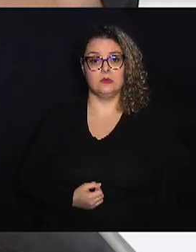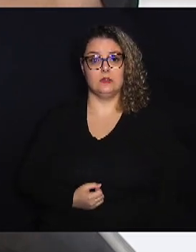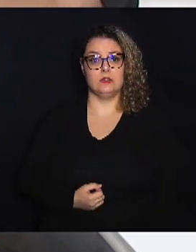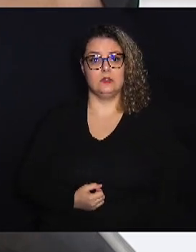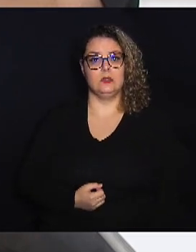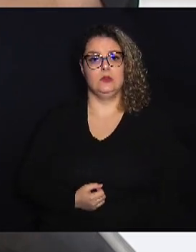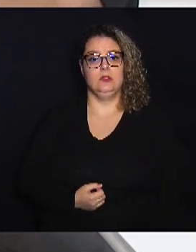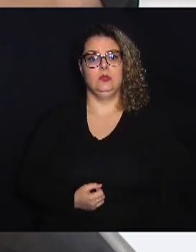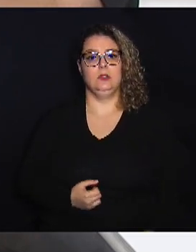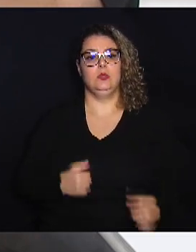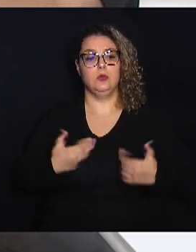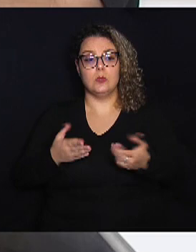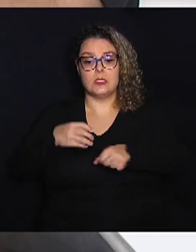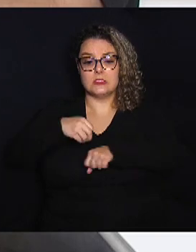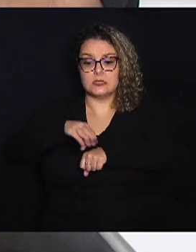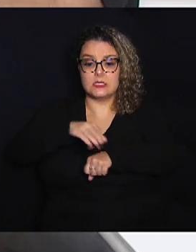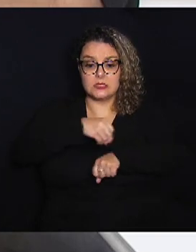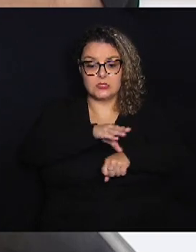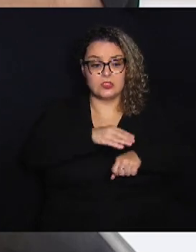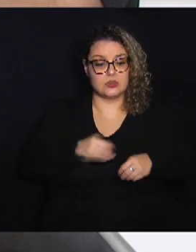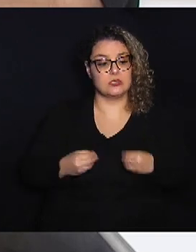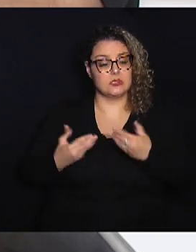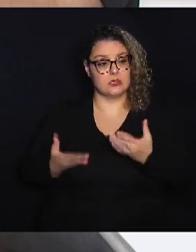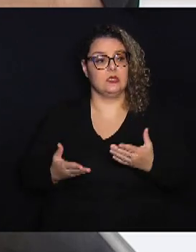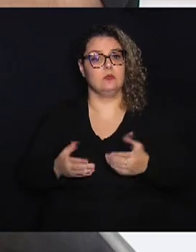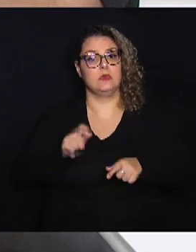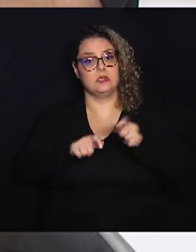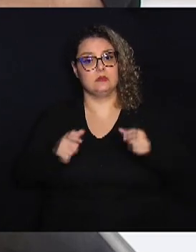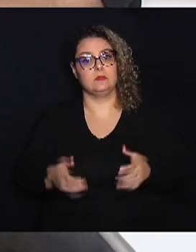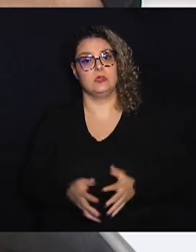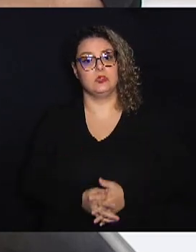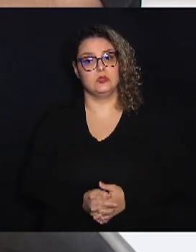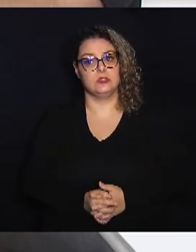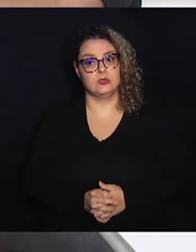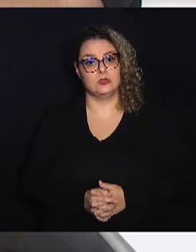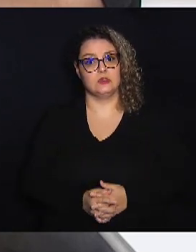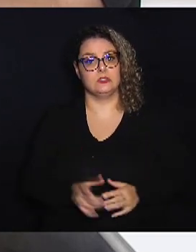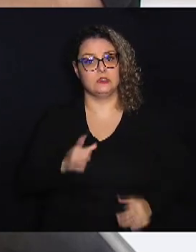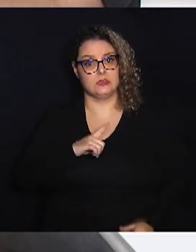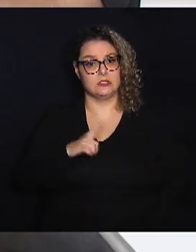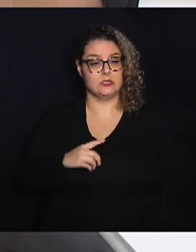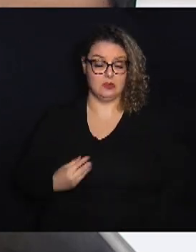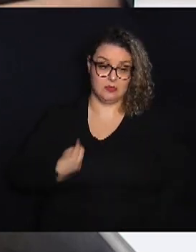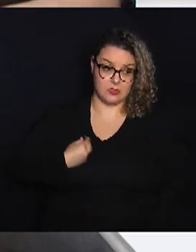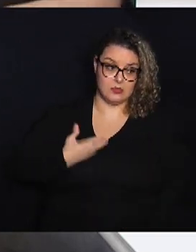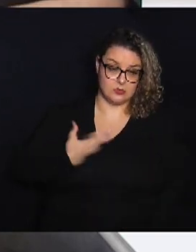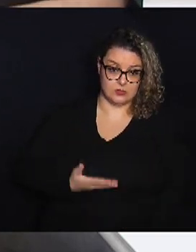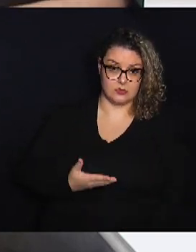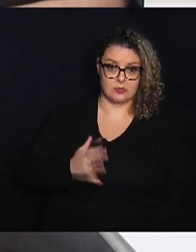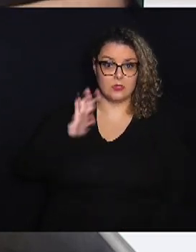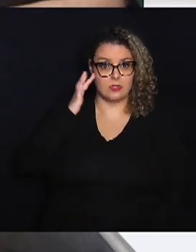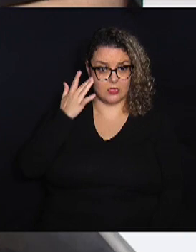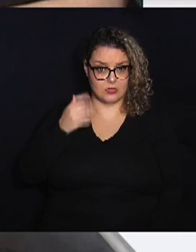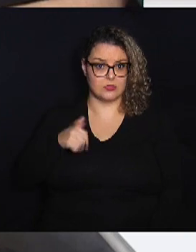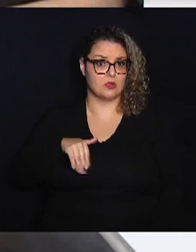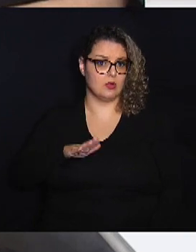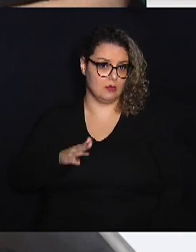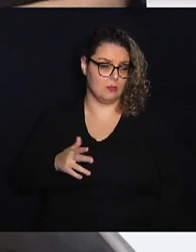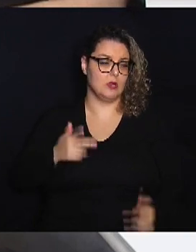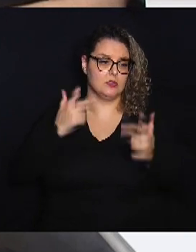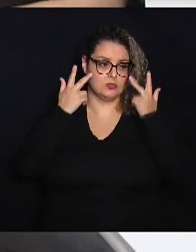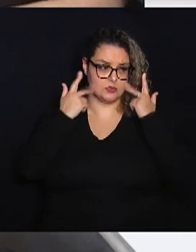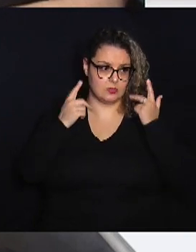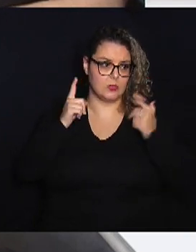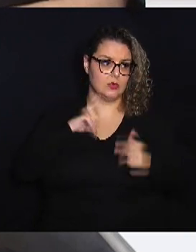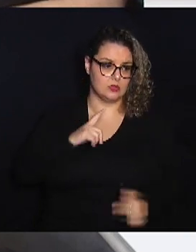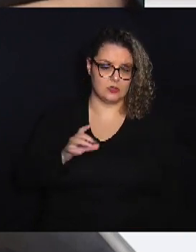Quais as dicas que você dá para essa galera que está passando por isso? Que eu acho que isso deve ser a coisa mais comum,